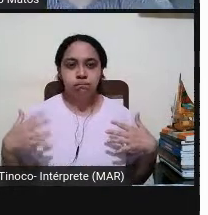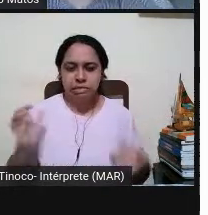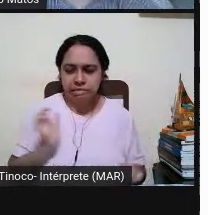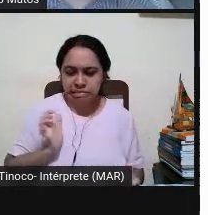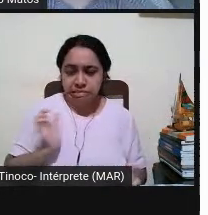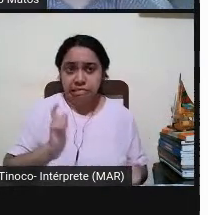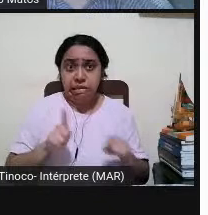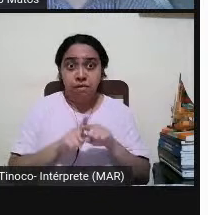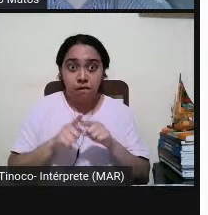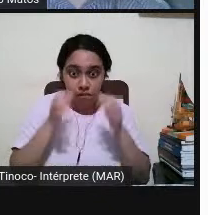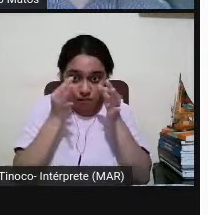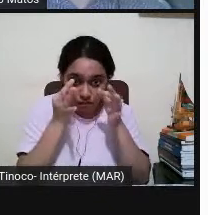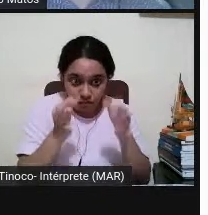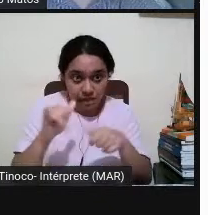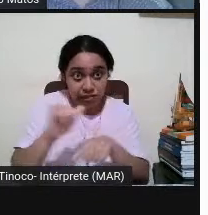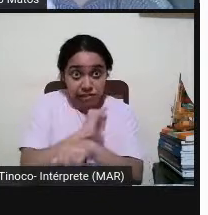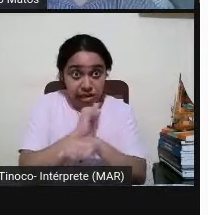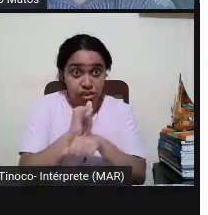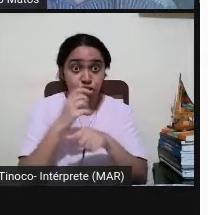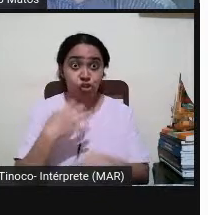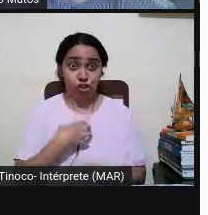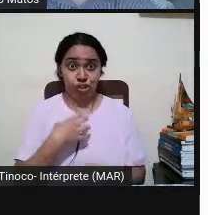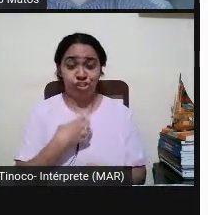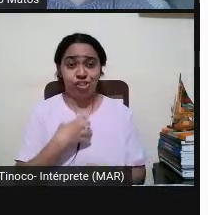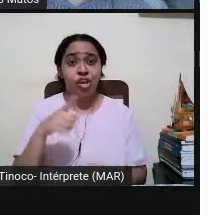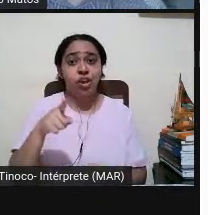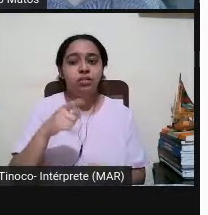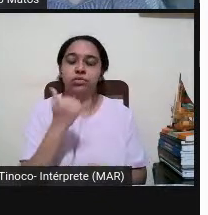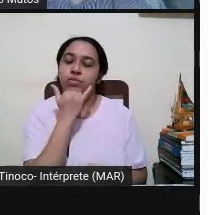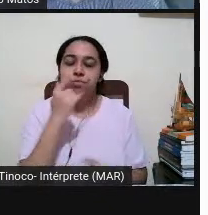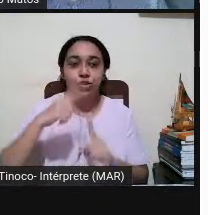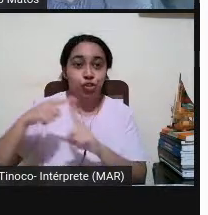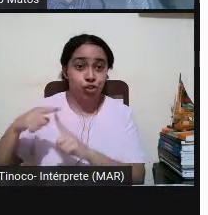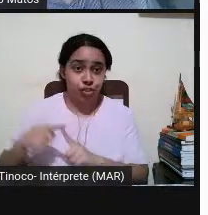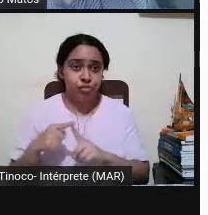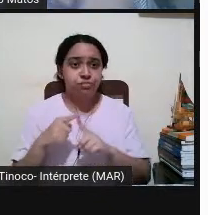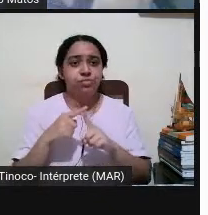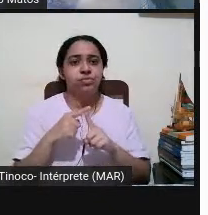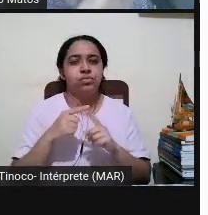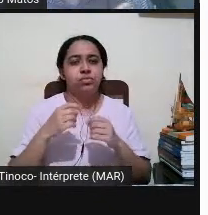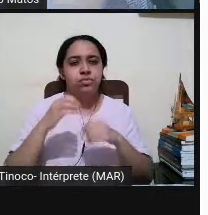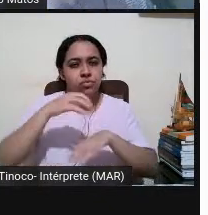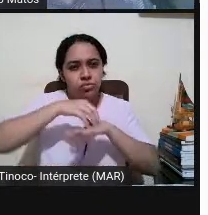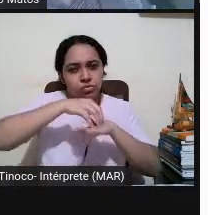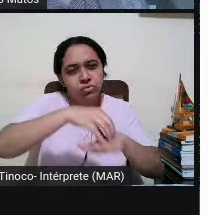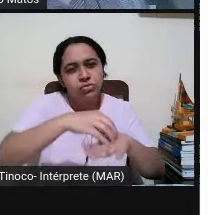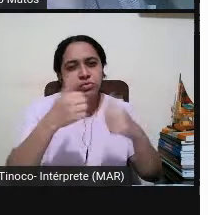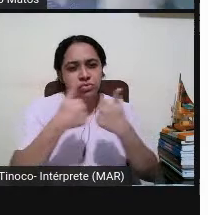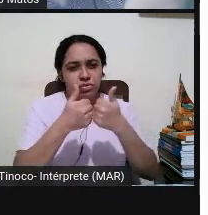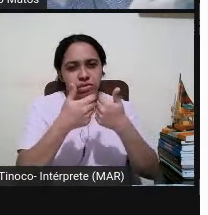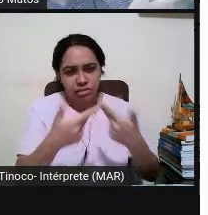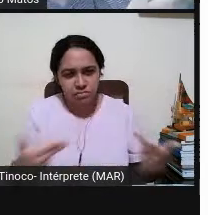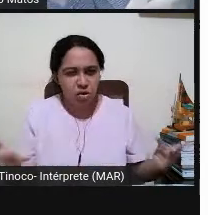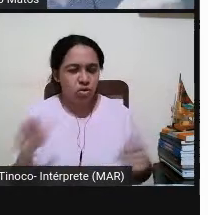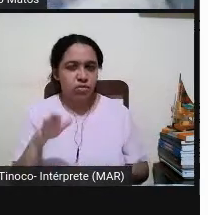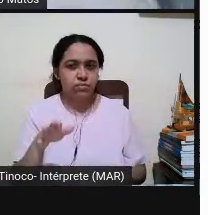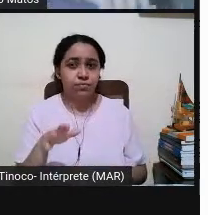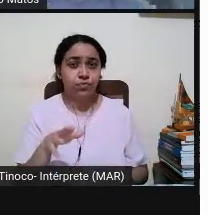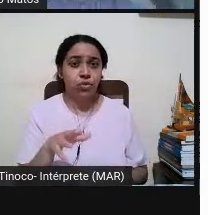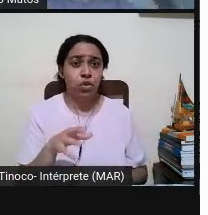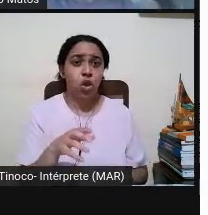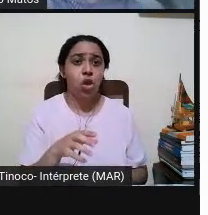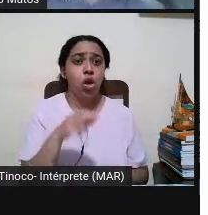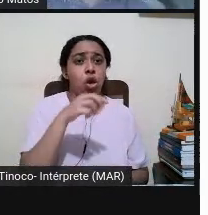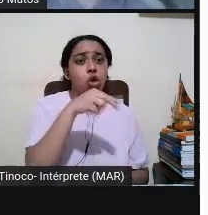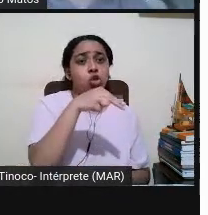nesses modais de transporte só para vocês terem ideia a norte sua aqui ela vai interligar com o estado do Tocantins